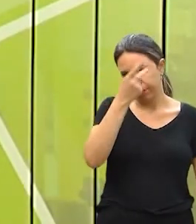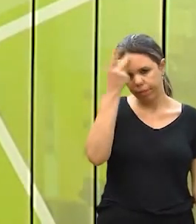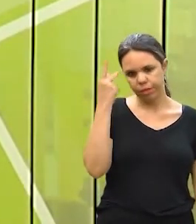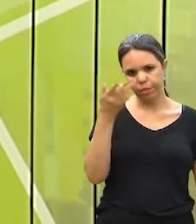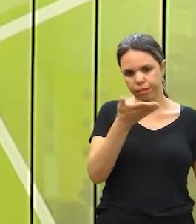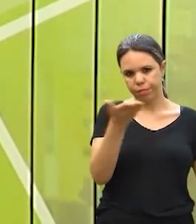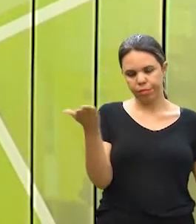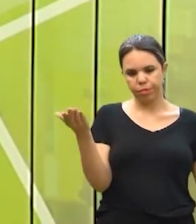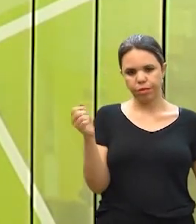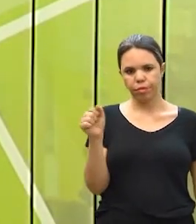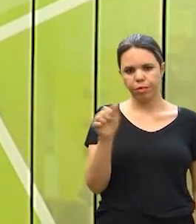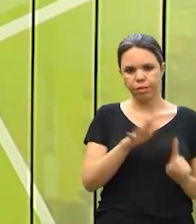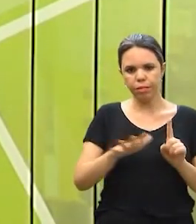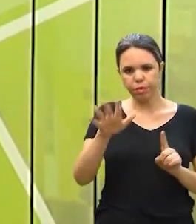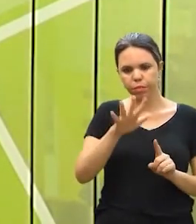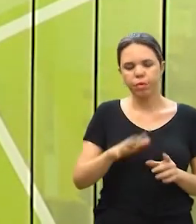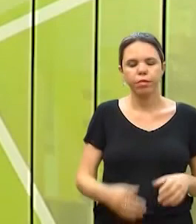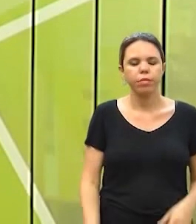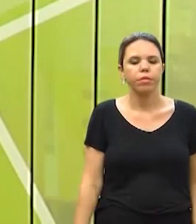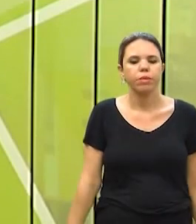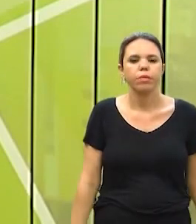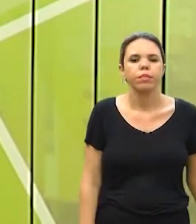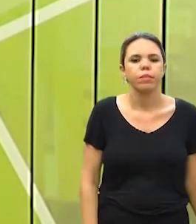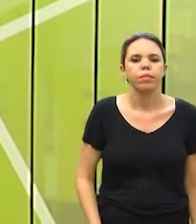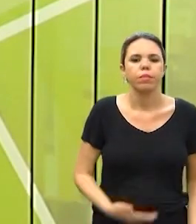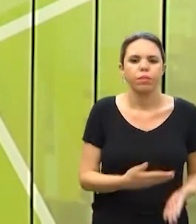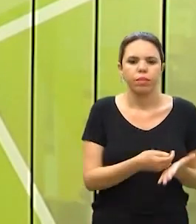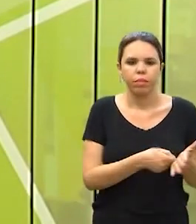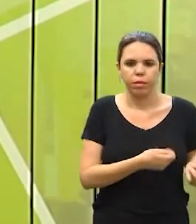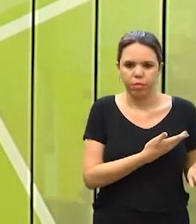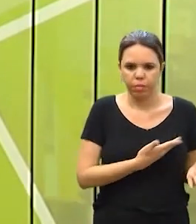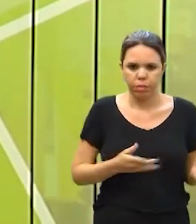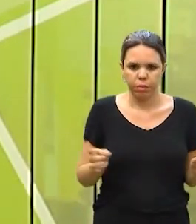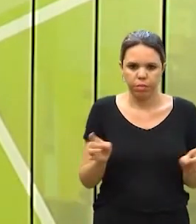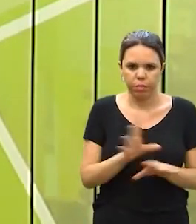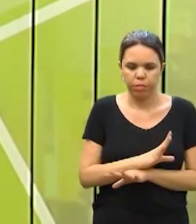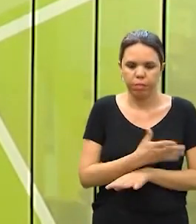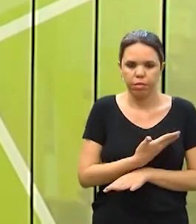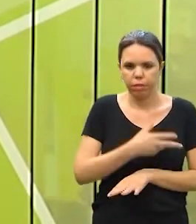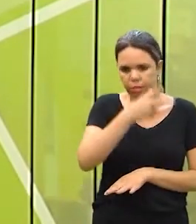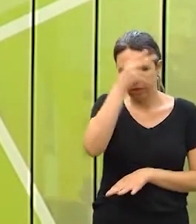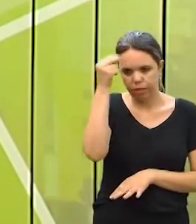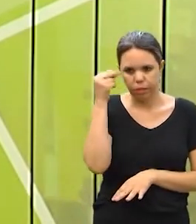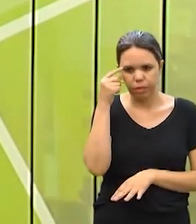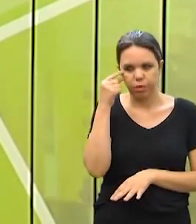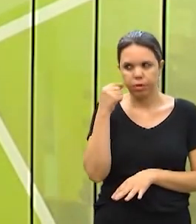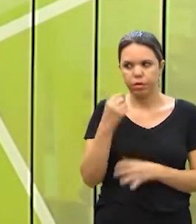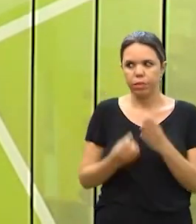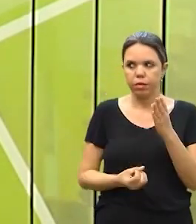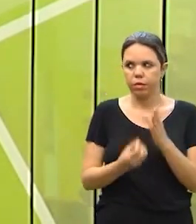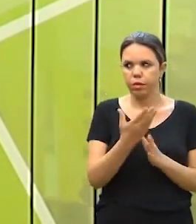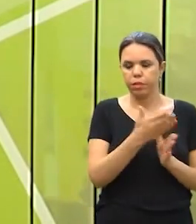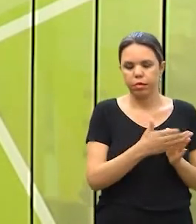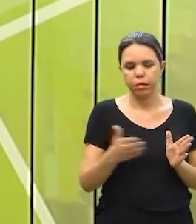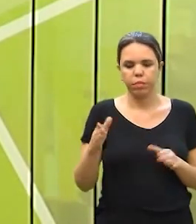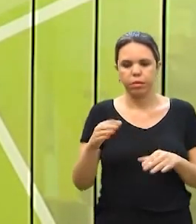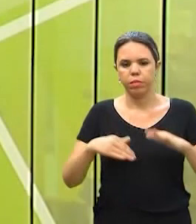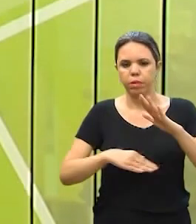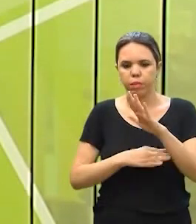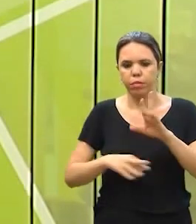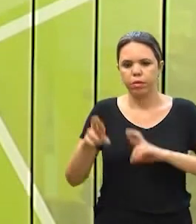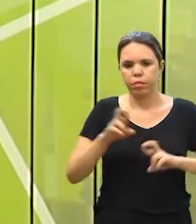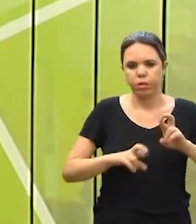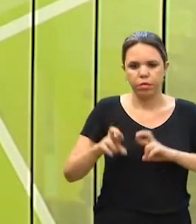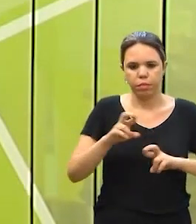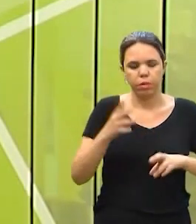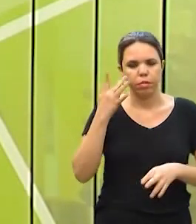pessoas, né, a sociedade civil em geral, vê a política pública pronta, né, o executivo cria, o legislativo